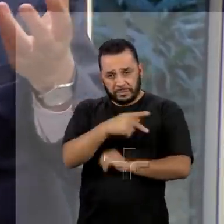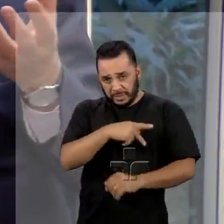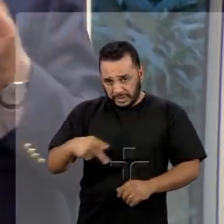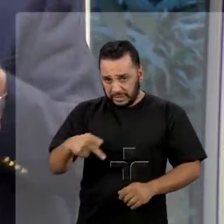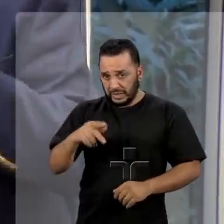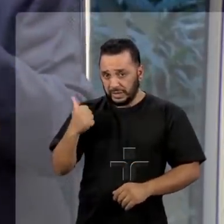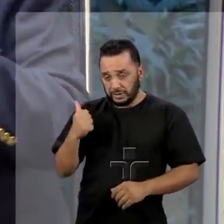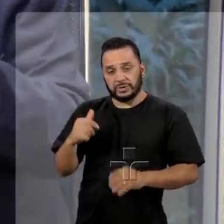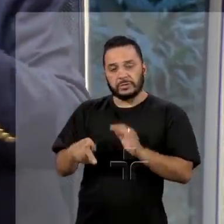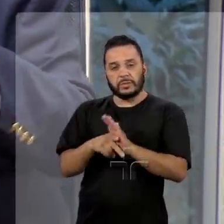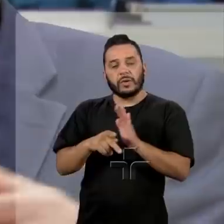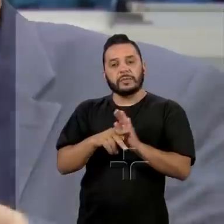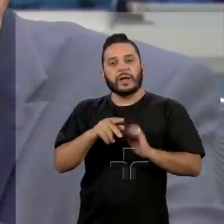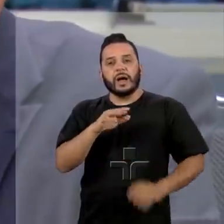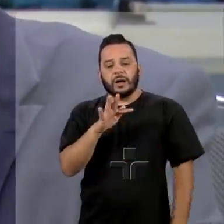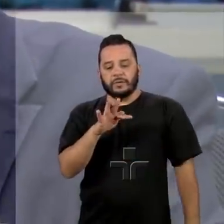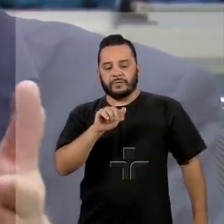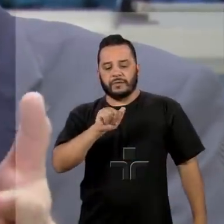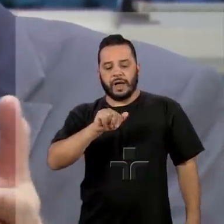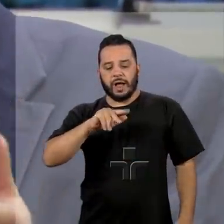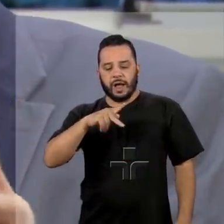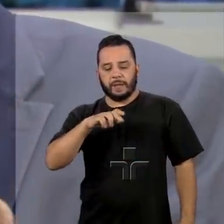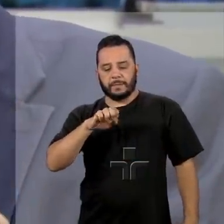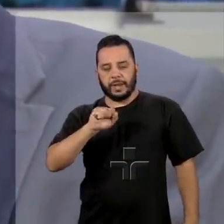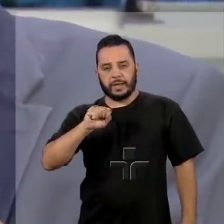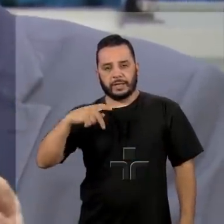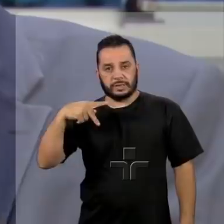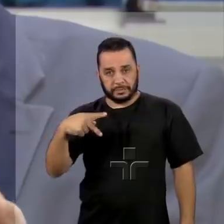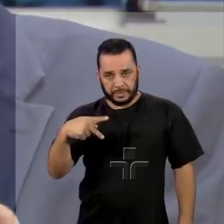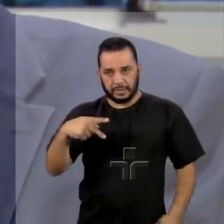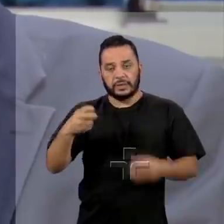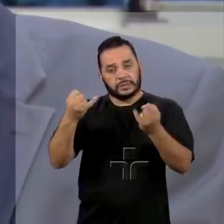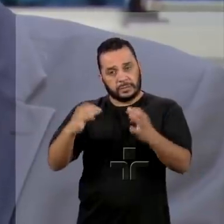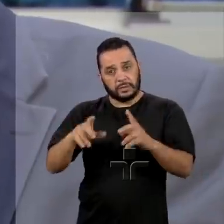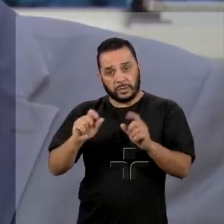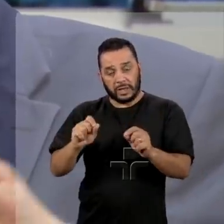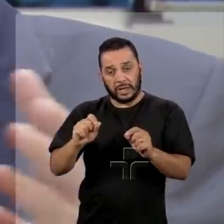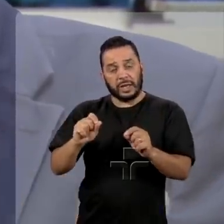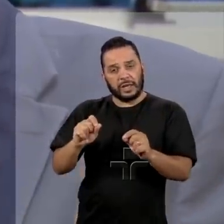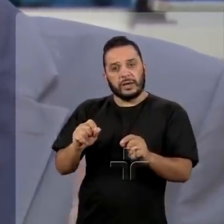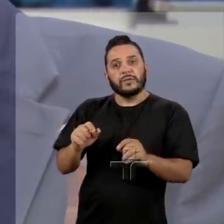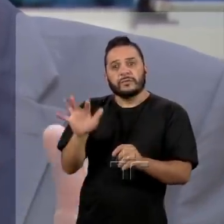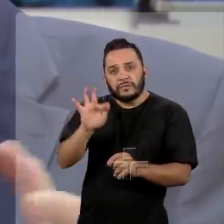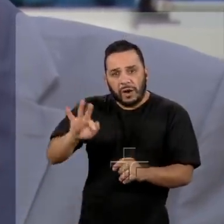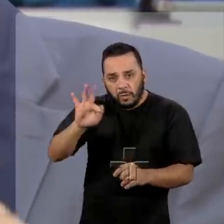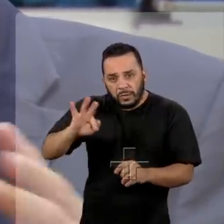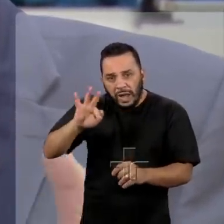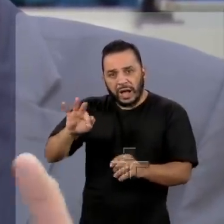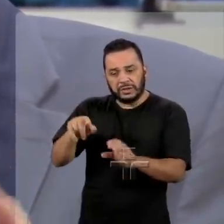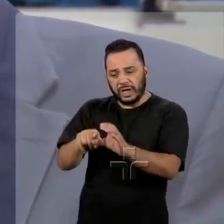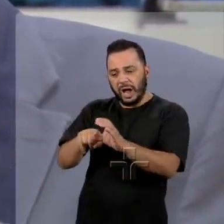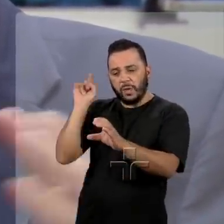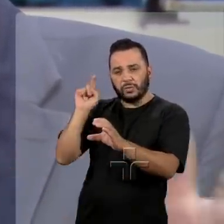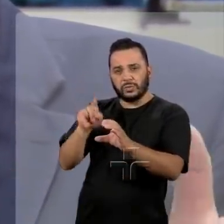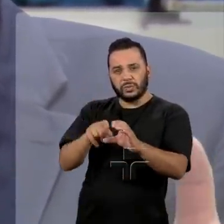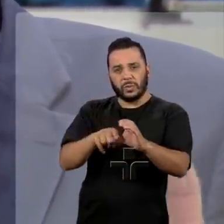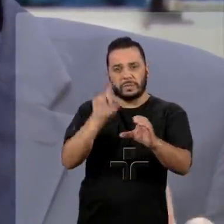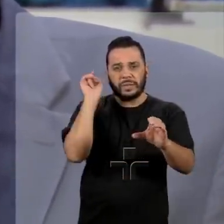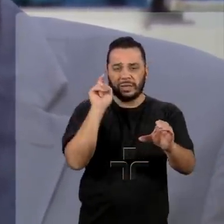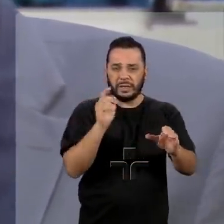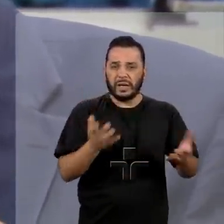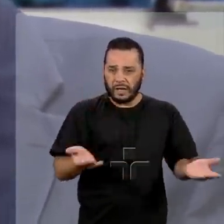Paulo, a FAPESP, acredita que o melhor seria dar autonomia financeira para as universidades e criar uma